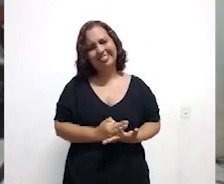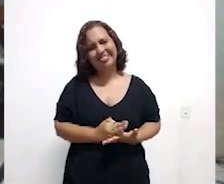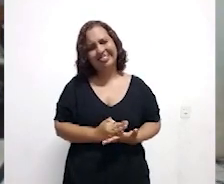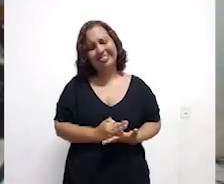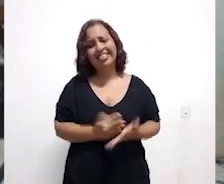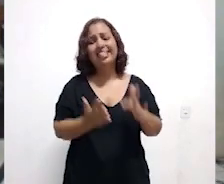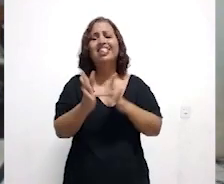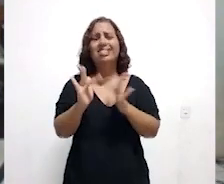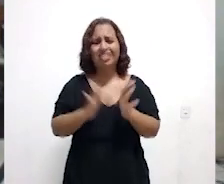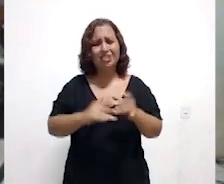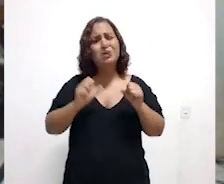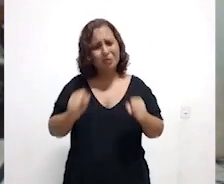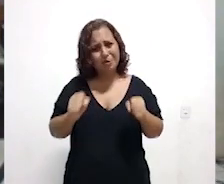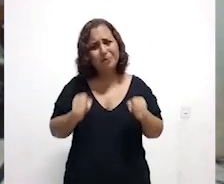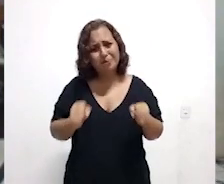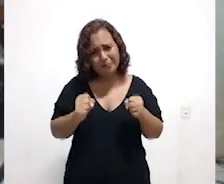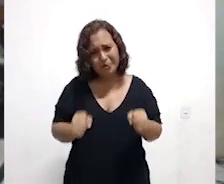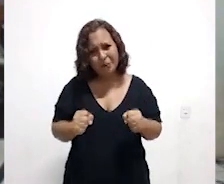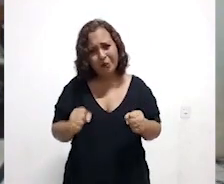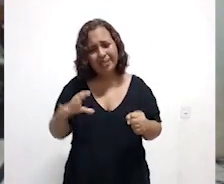Jesus pode salvar você.